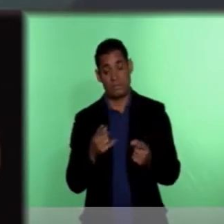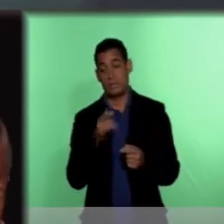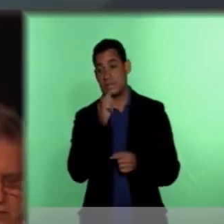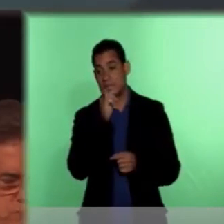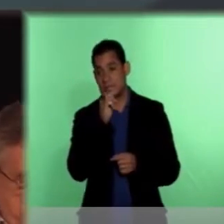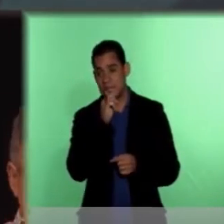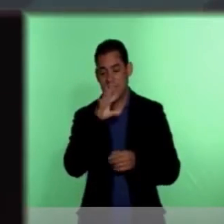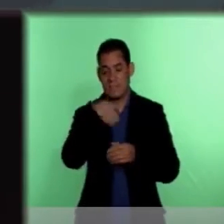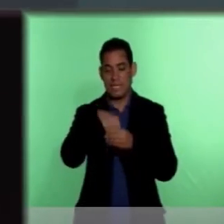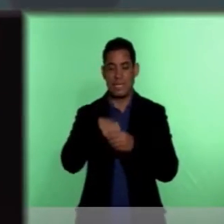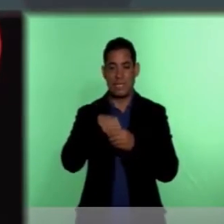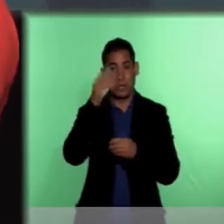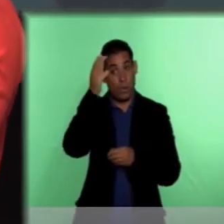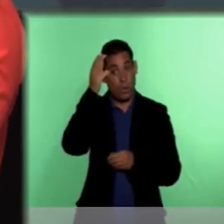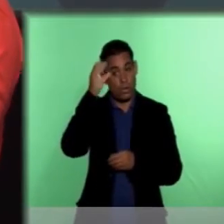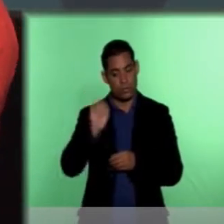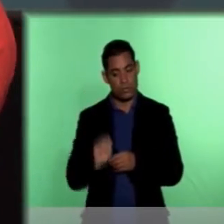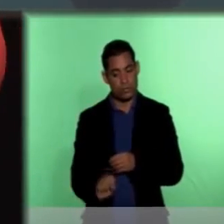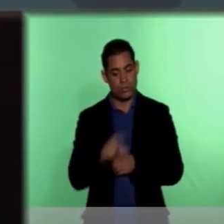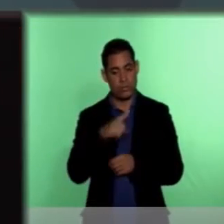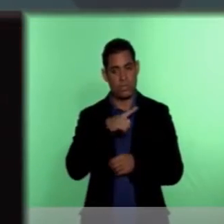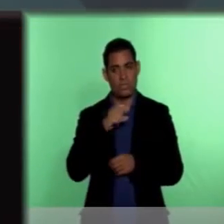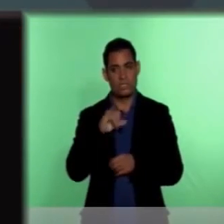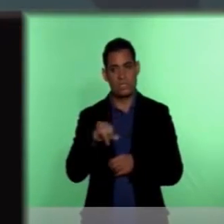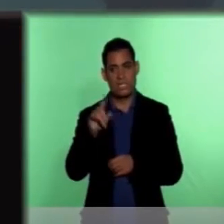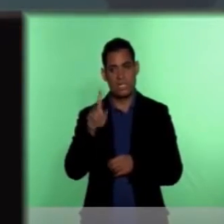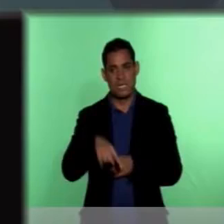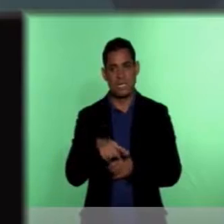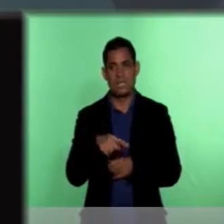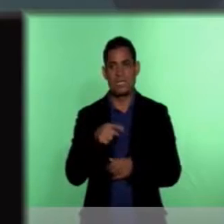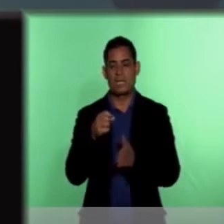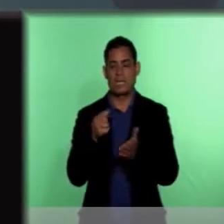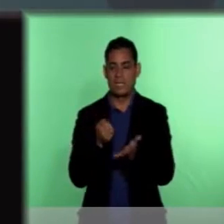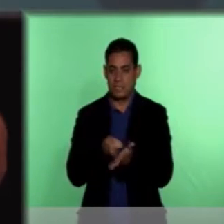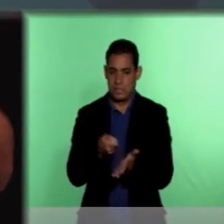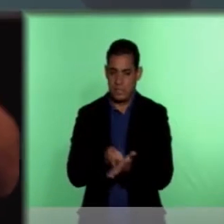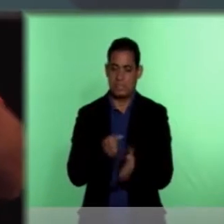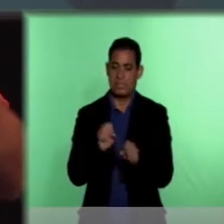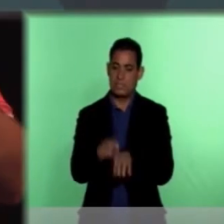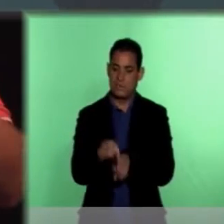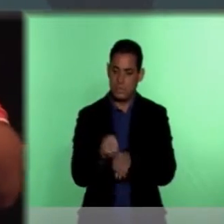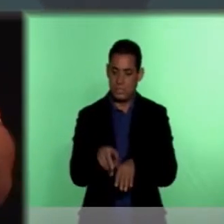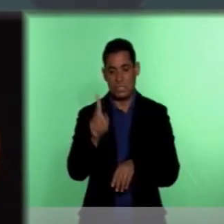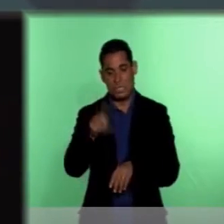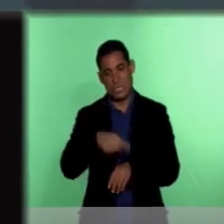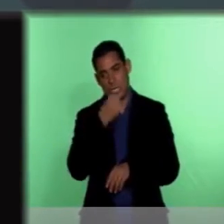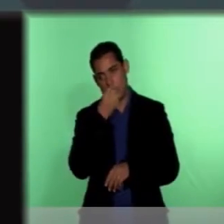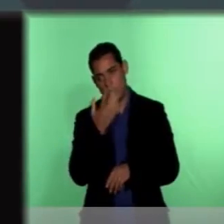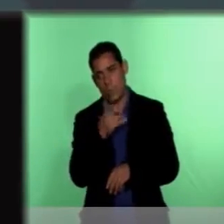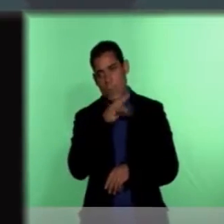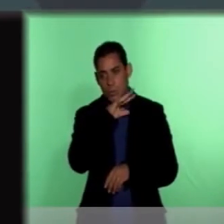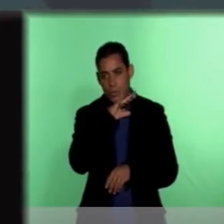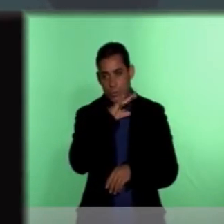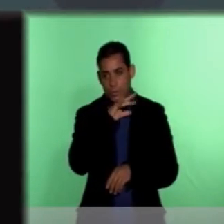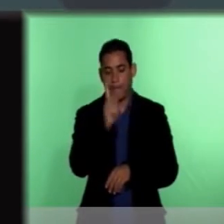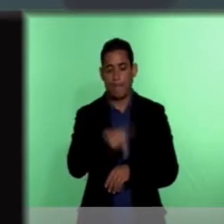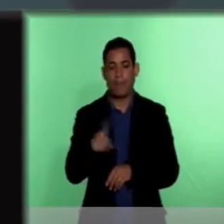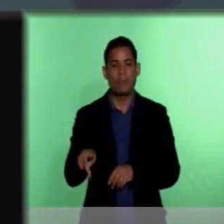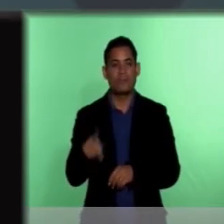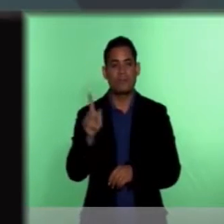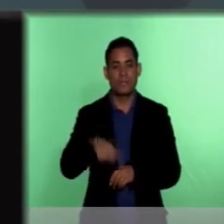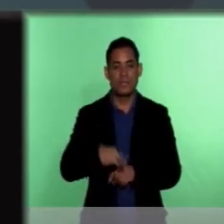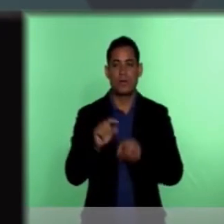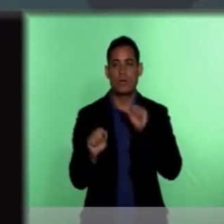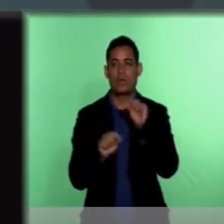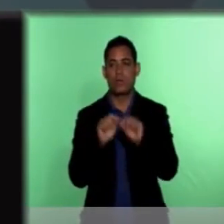dentro da Coreia do Sul começa a se questionar se esse sistema de ensino é válido. Então, uma grande luta dos professores foi